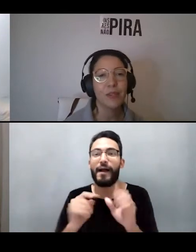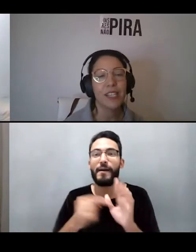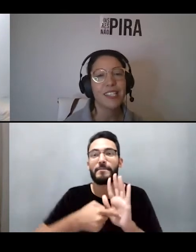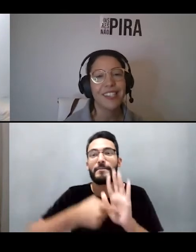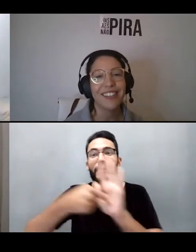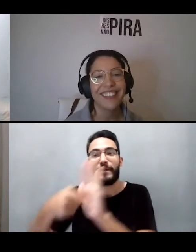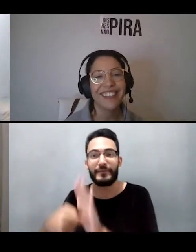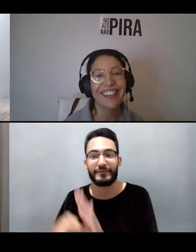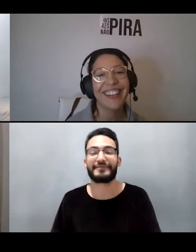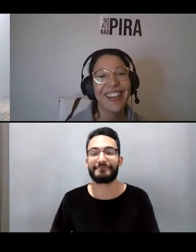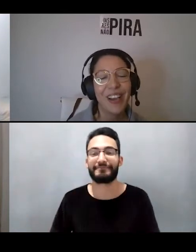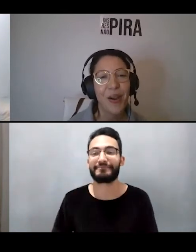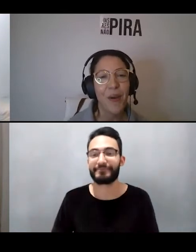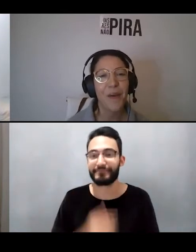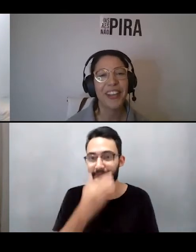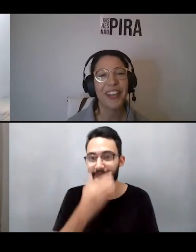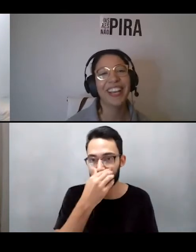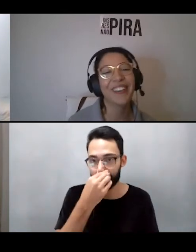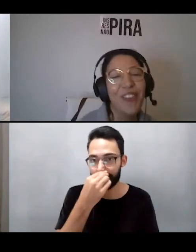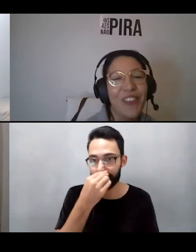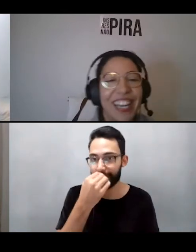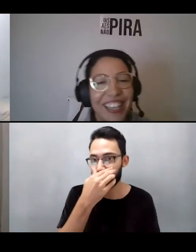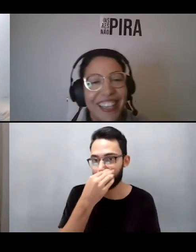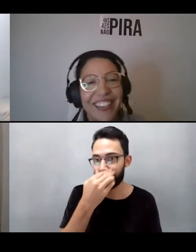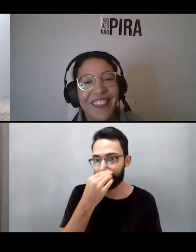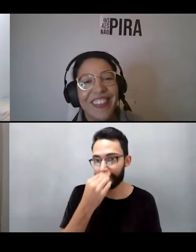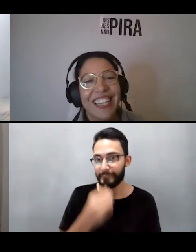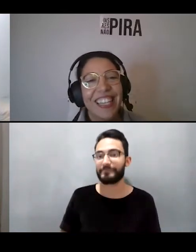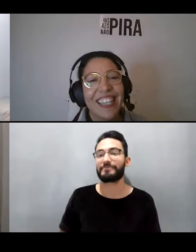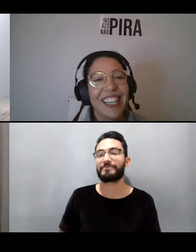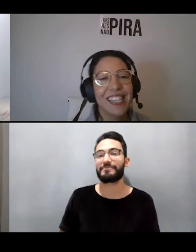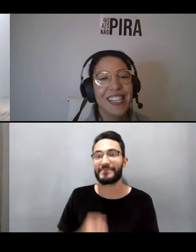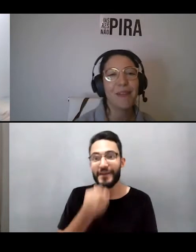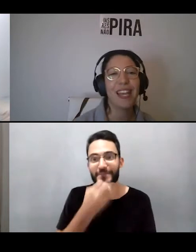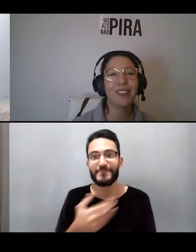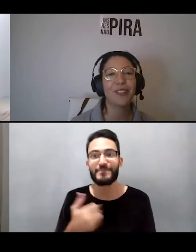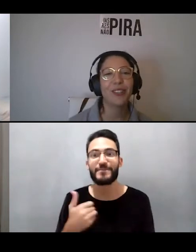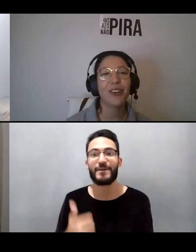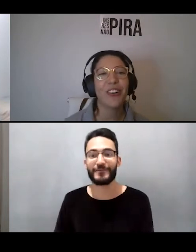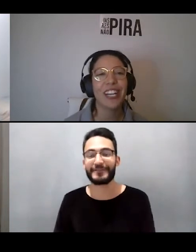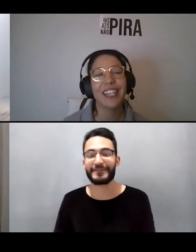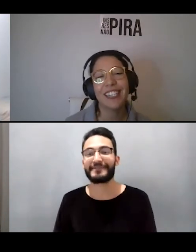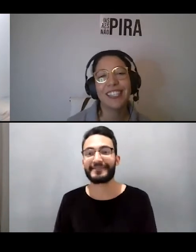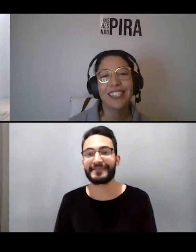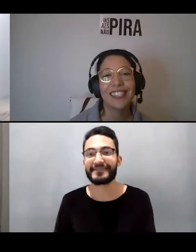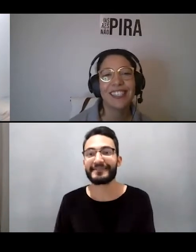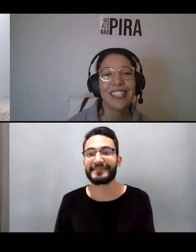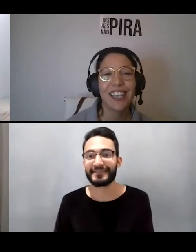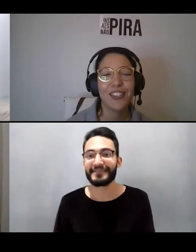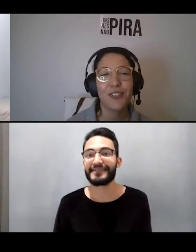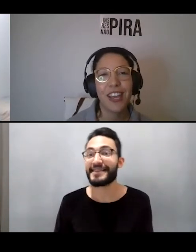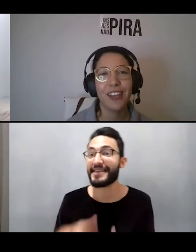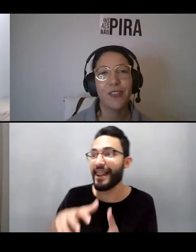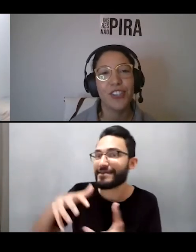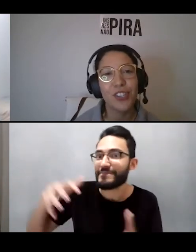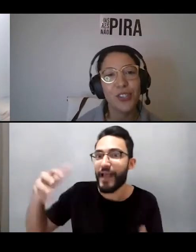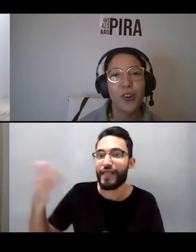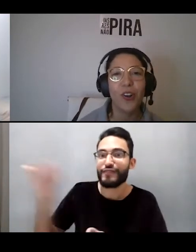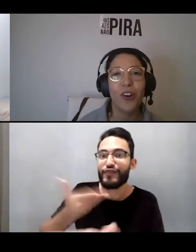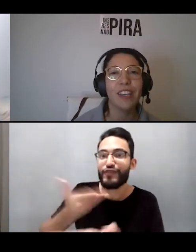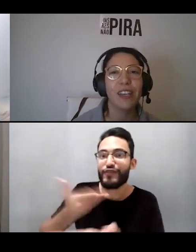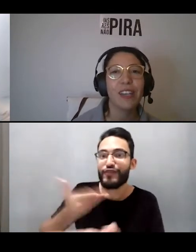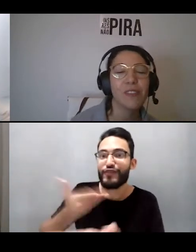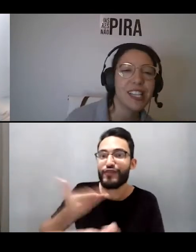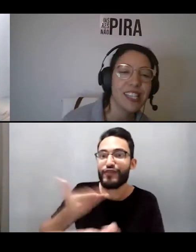conexão, Spoiler aqui. interação, boa, Lê. Crescimento, troca. Quem tiver aí com a